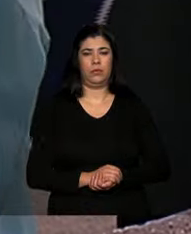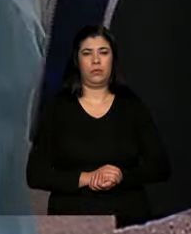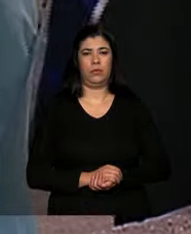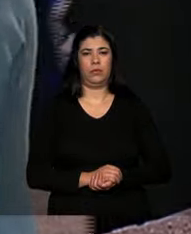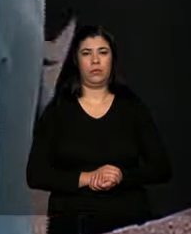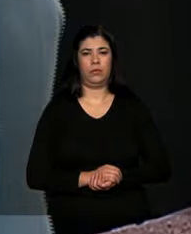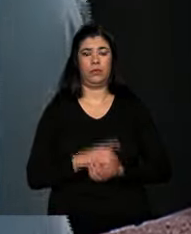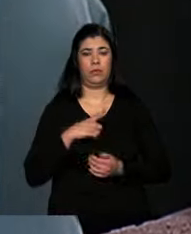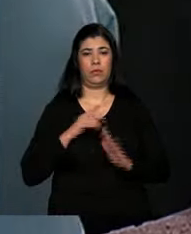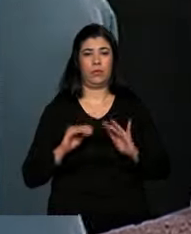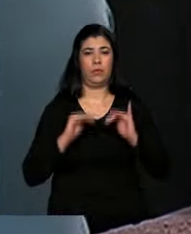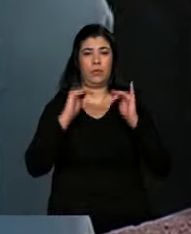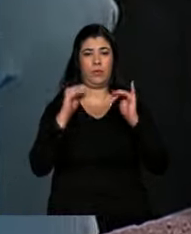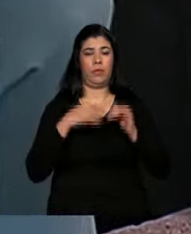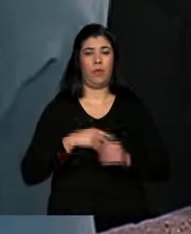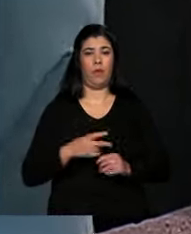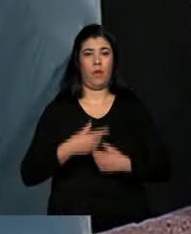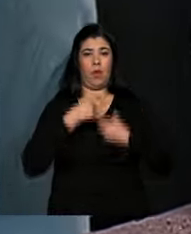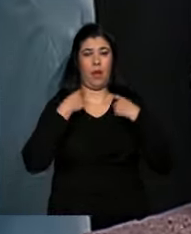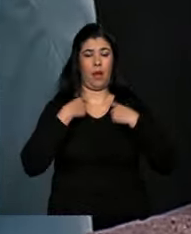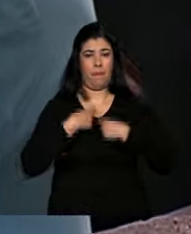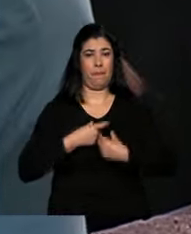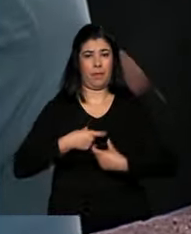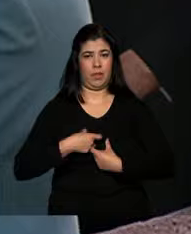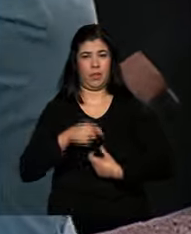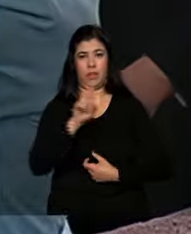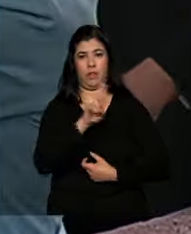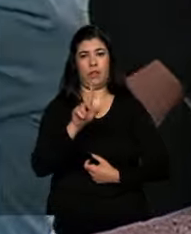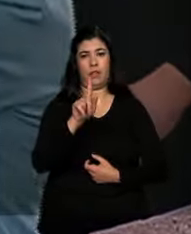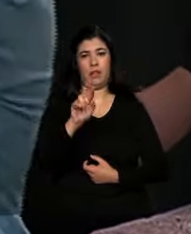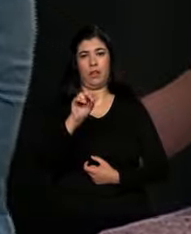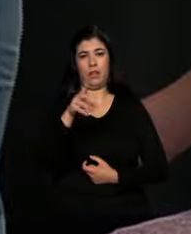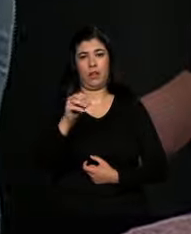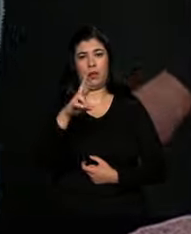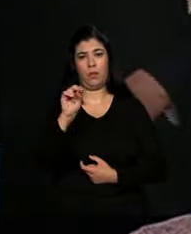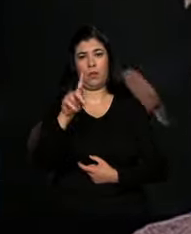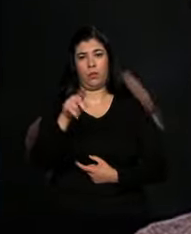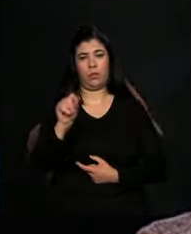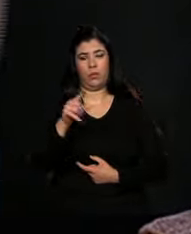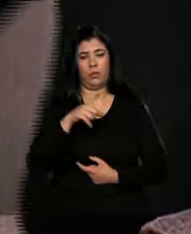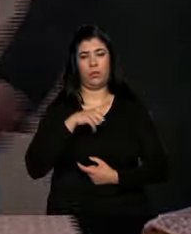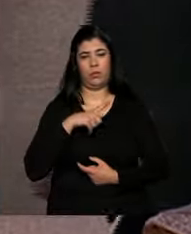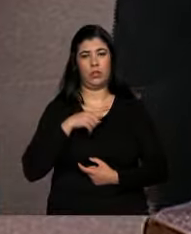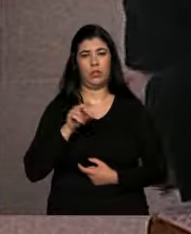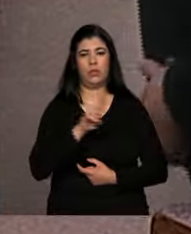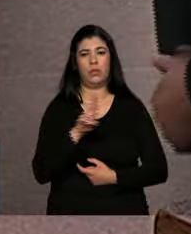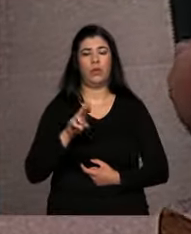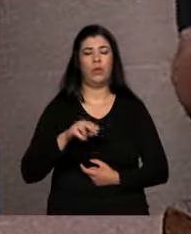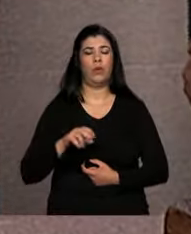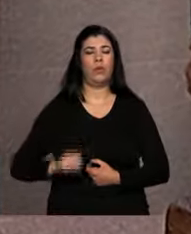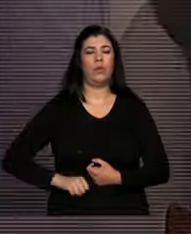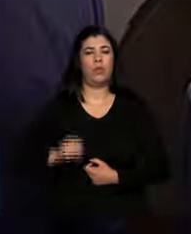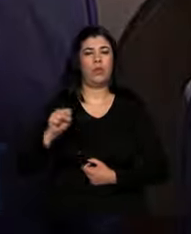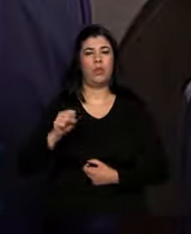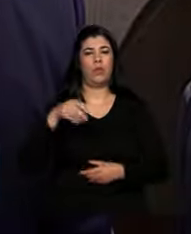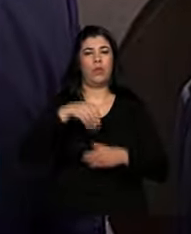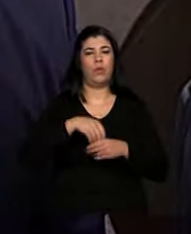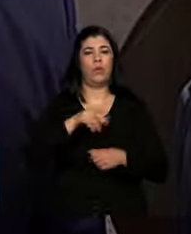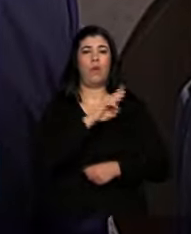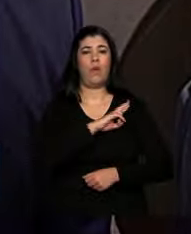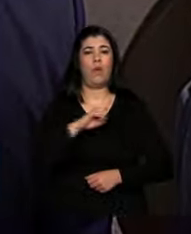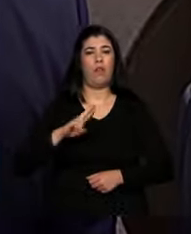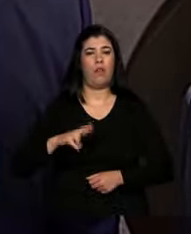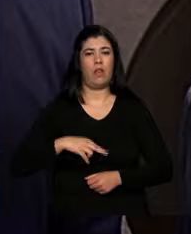No grau de Gran Cru, ao embaixador Flávio Marega, embaixador do Brasil no Reino da Arábia Saudita.